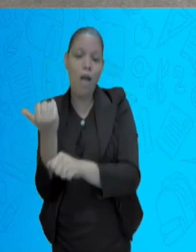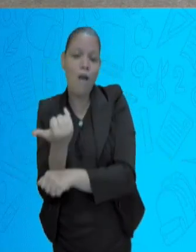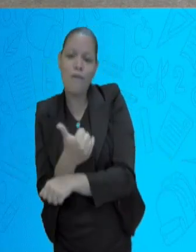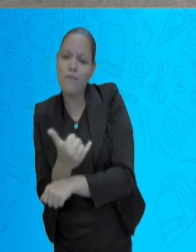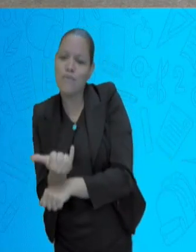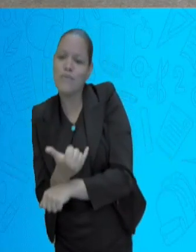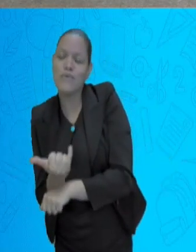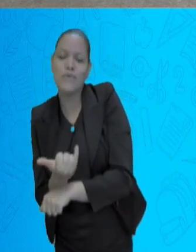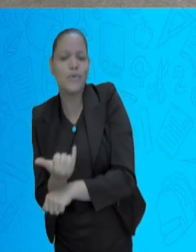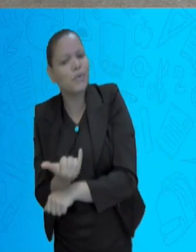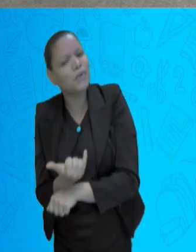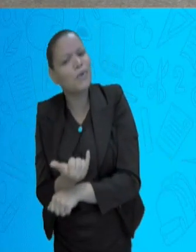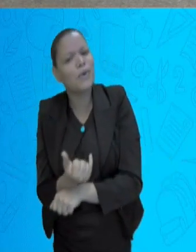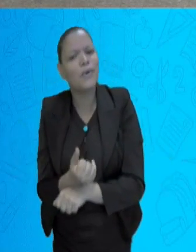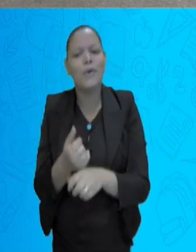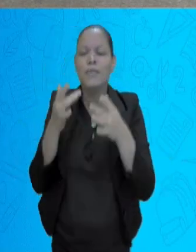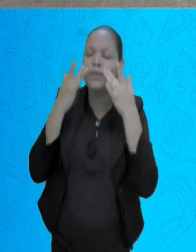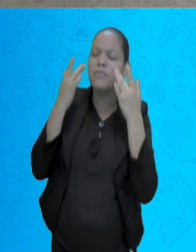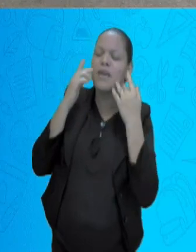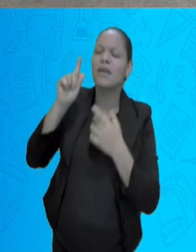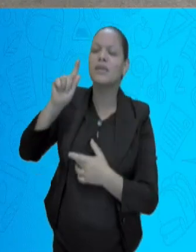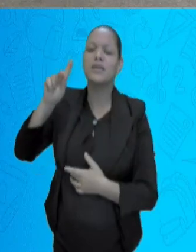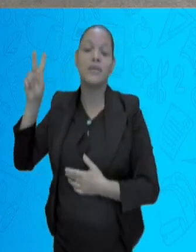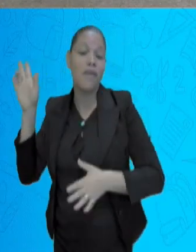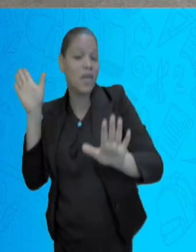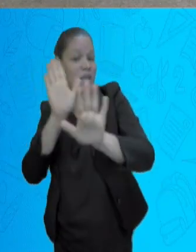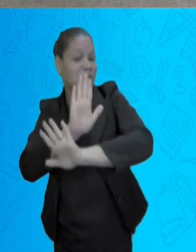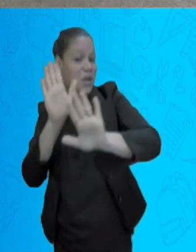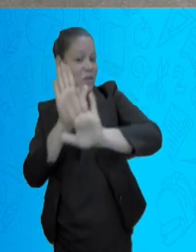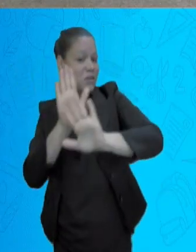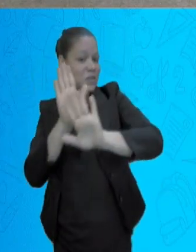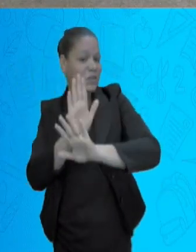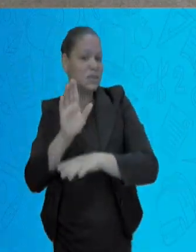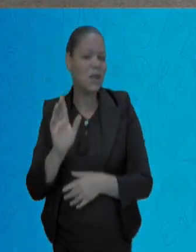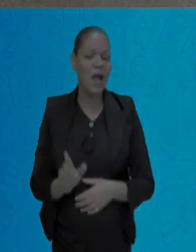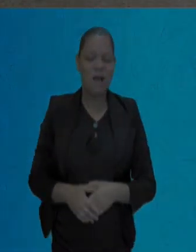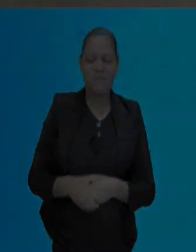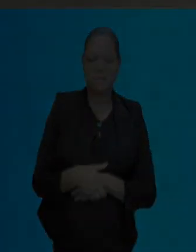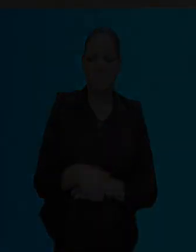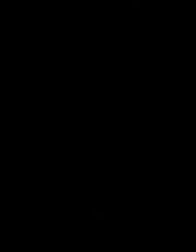YouTube SMED GV. Tchau, tchau e até a próxima aula.